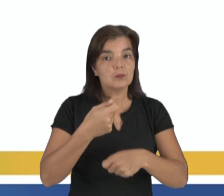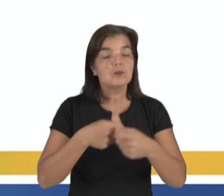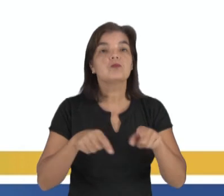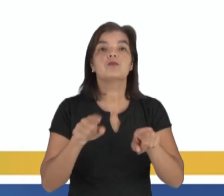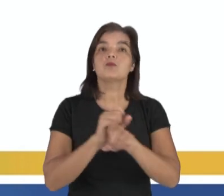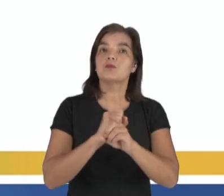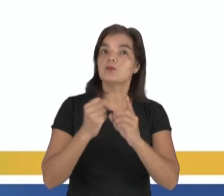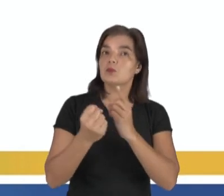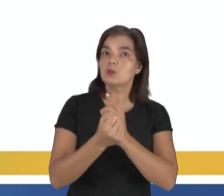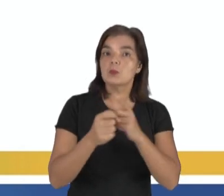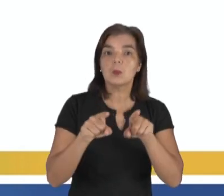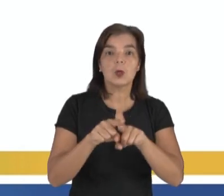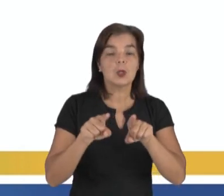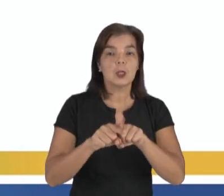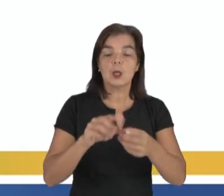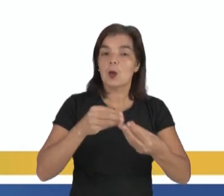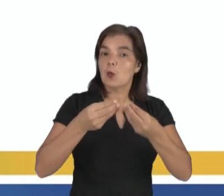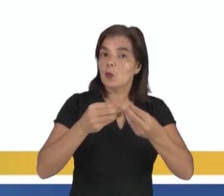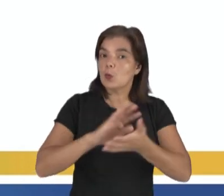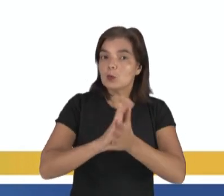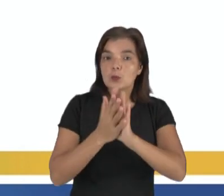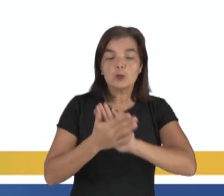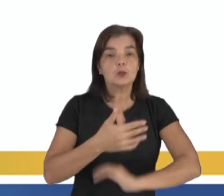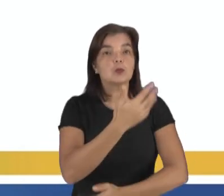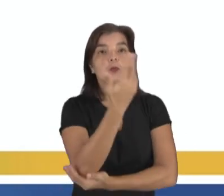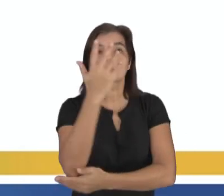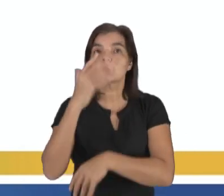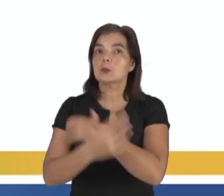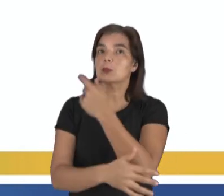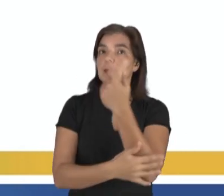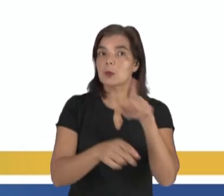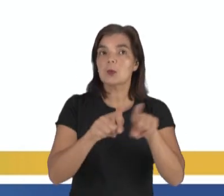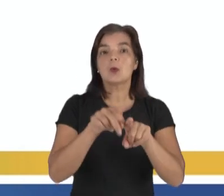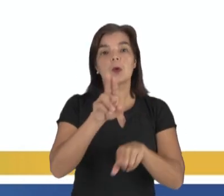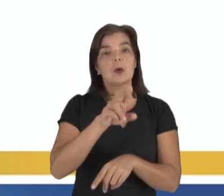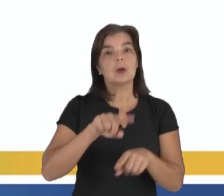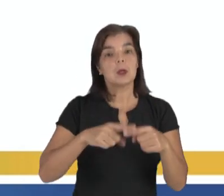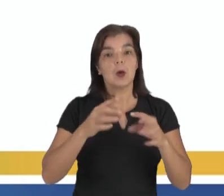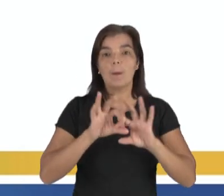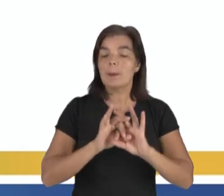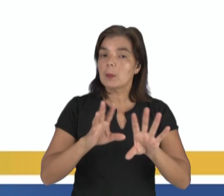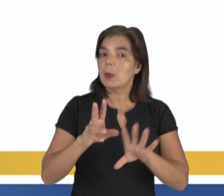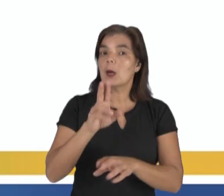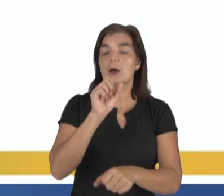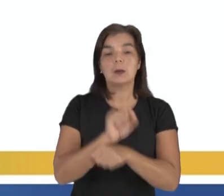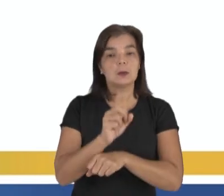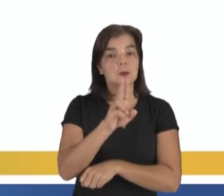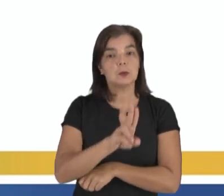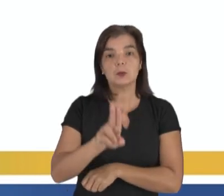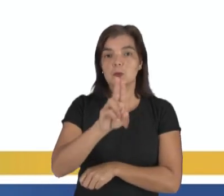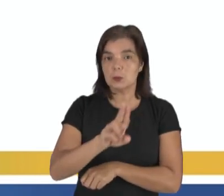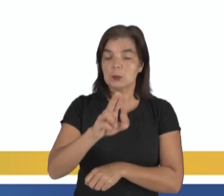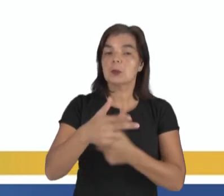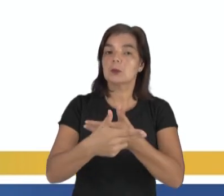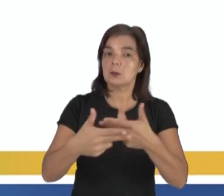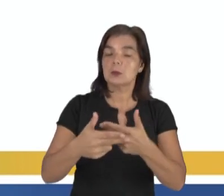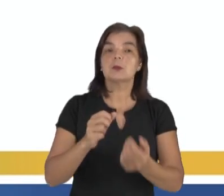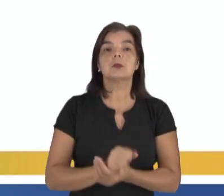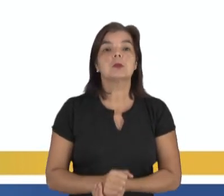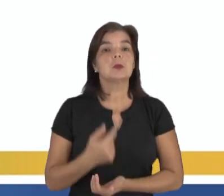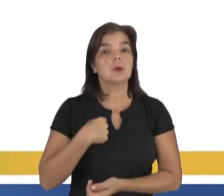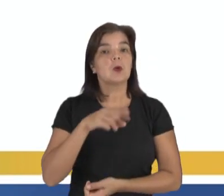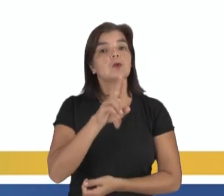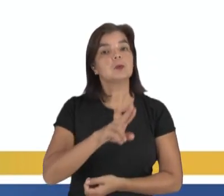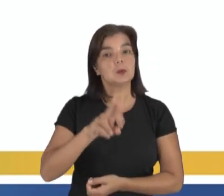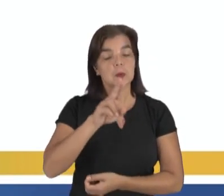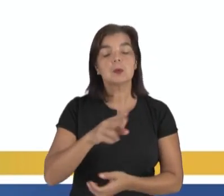socioeconômico que não comprometa o meio ambiente, sem que com isso deixemos de utilizar os recursos nele disponíveis. Então, a ideia principal é